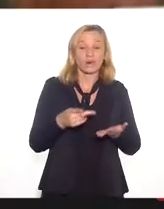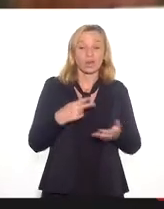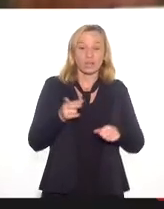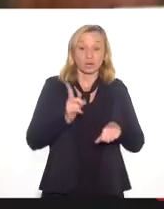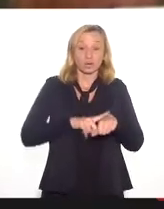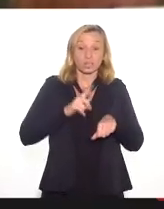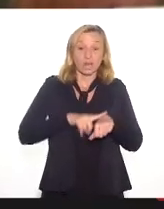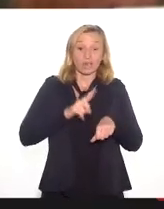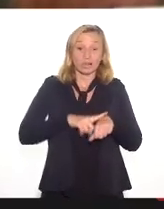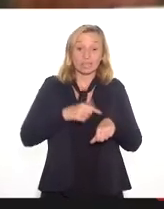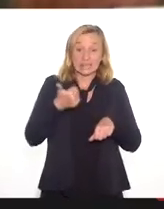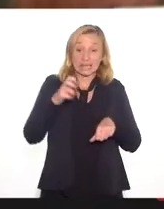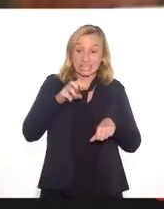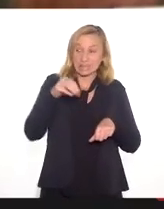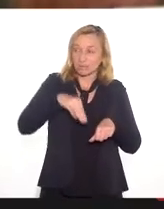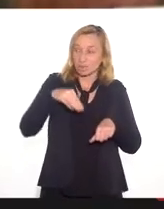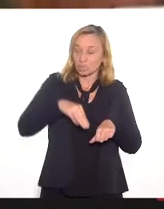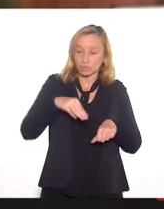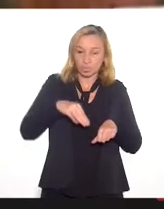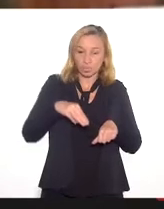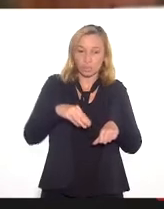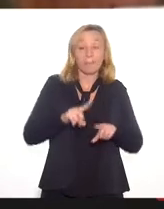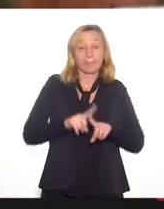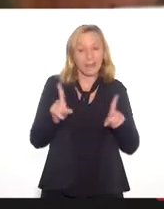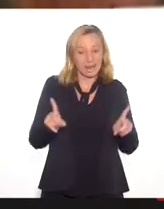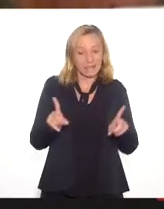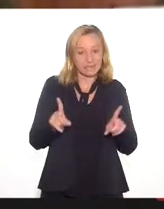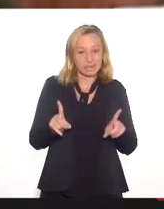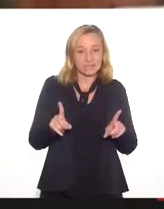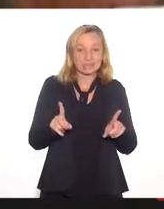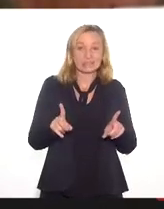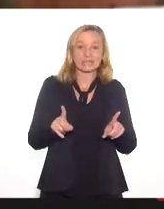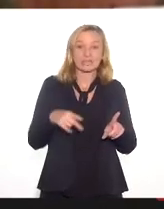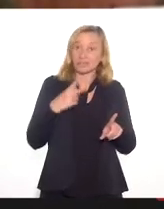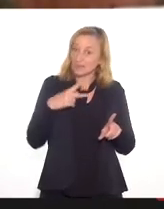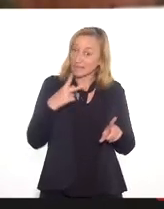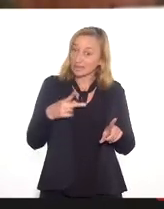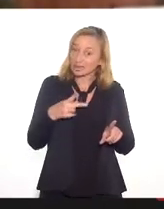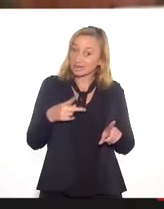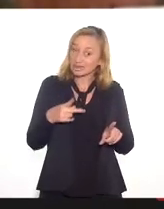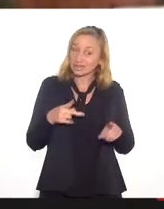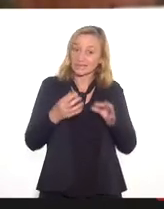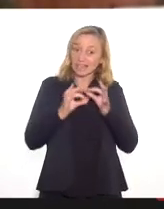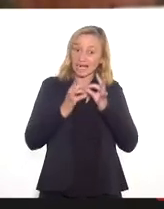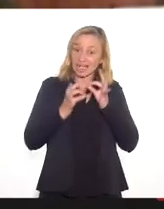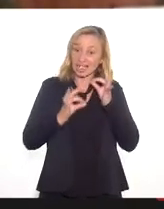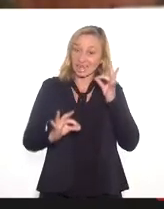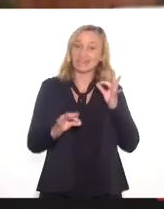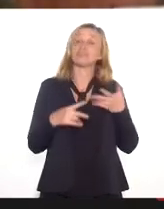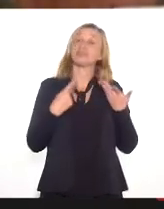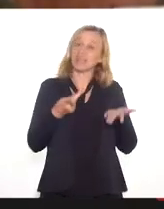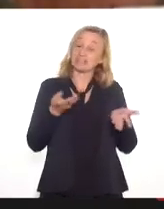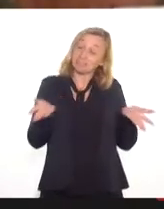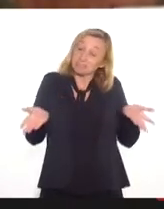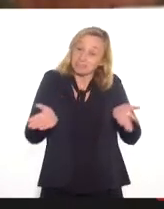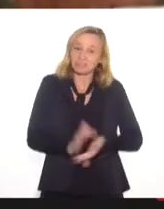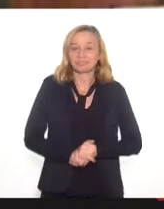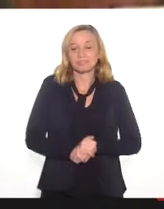prazo de 15 minutos, mas confesso que há muito a ser dito.